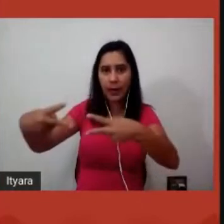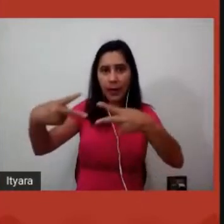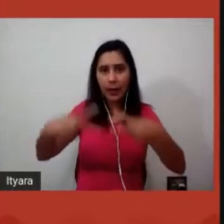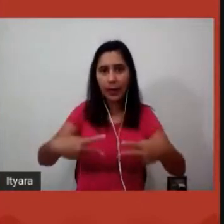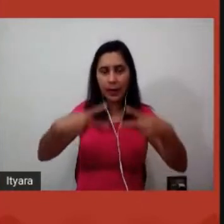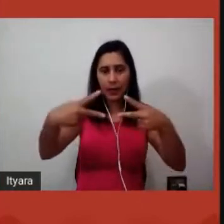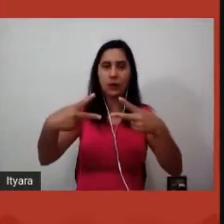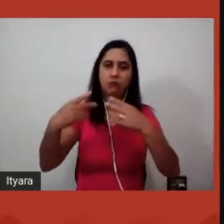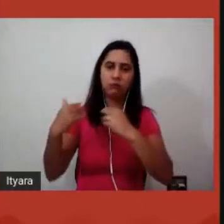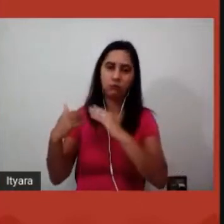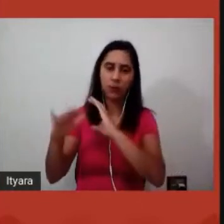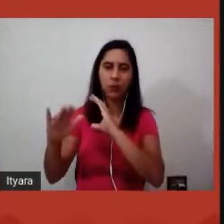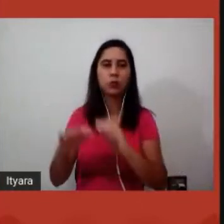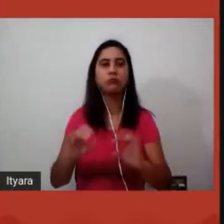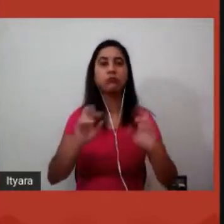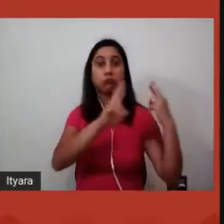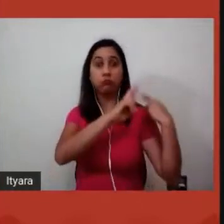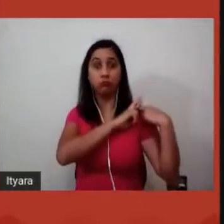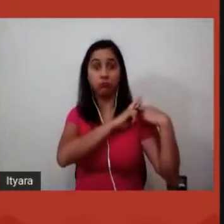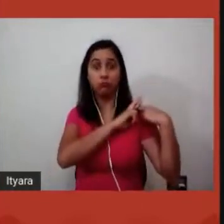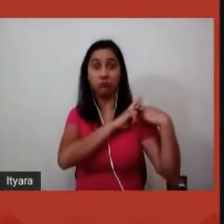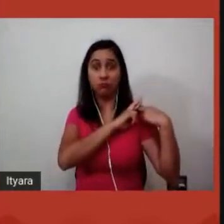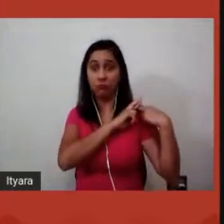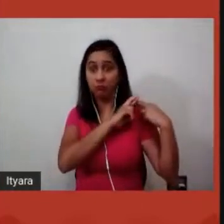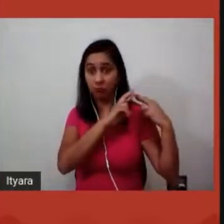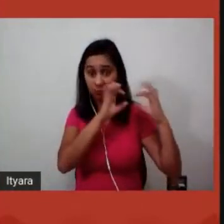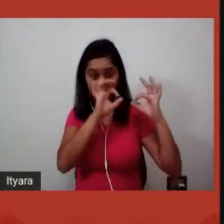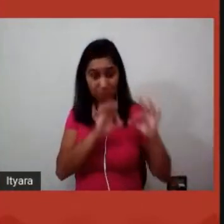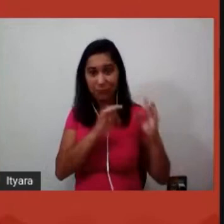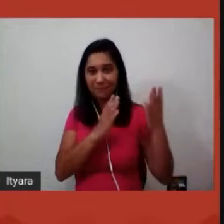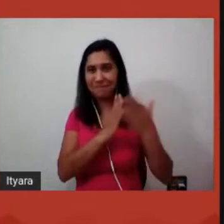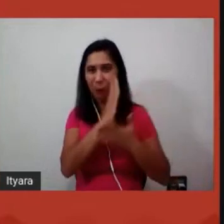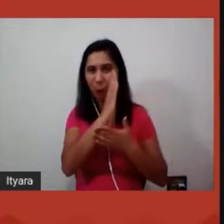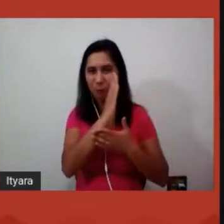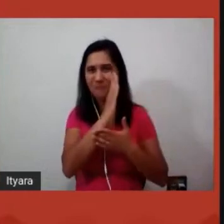Bom, a missão cumprida, pessoal. Né?